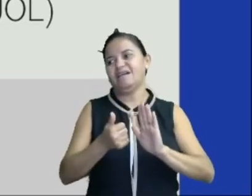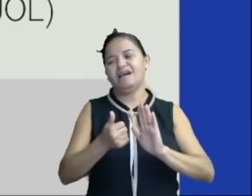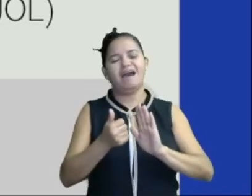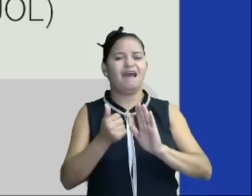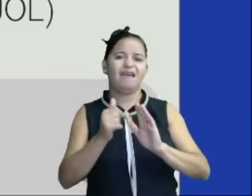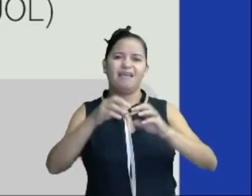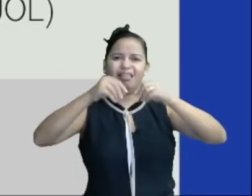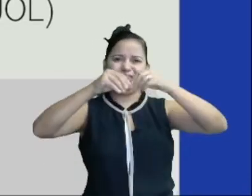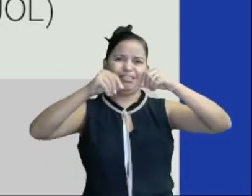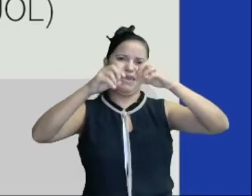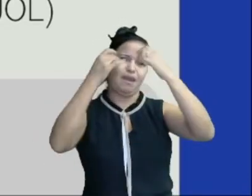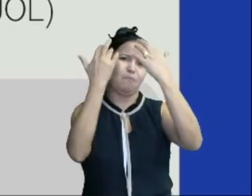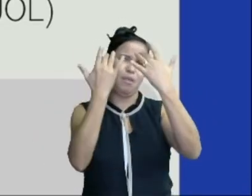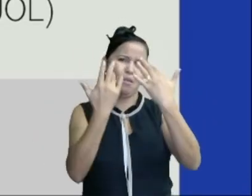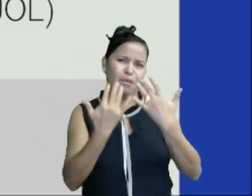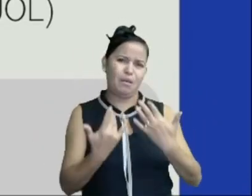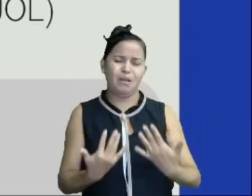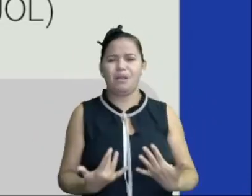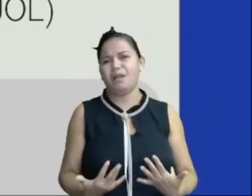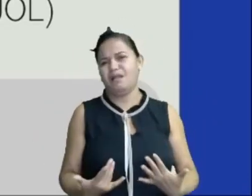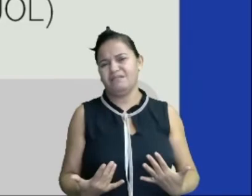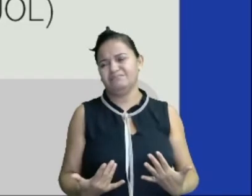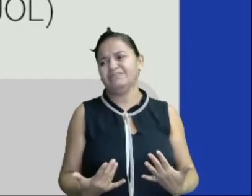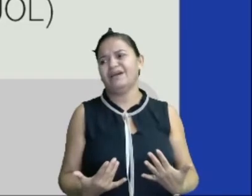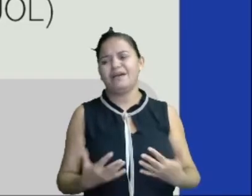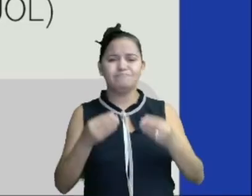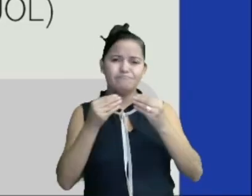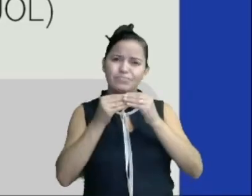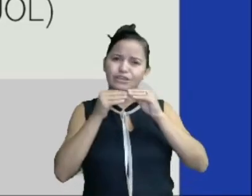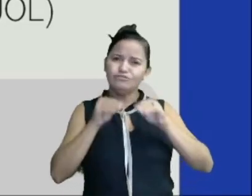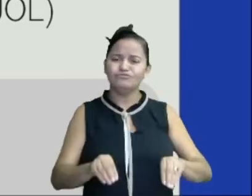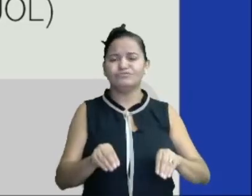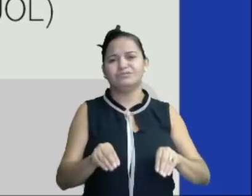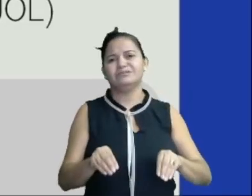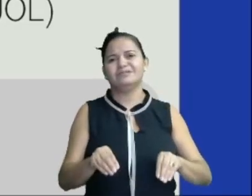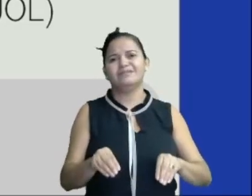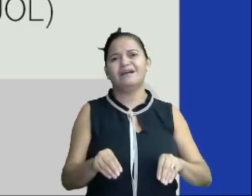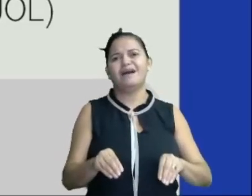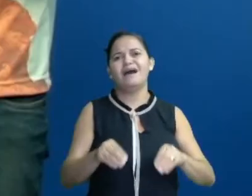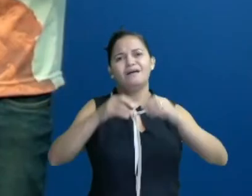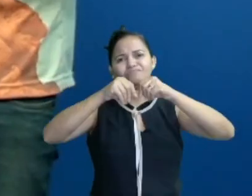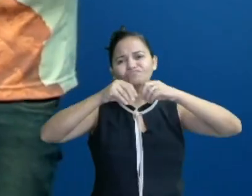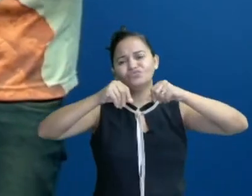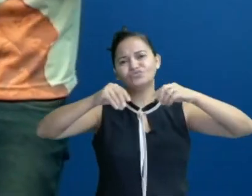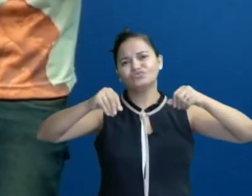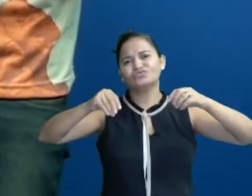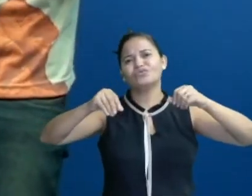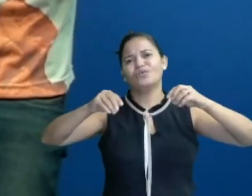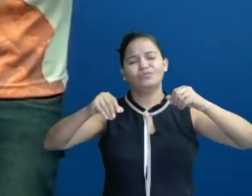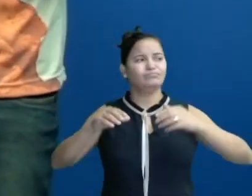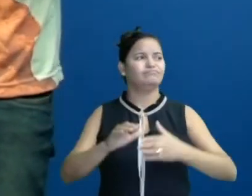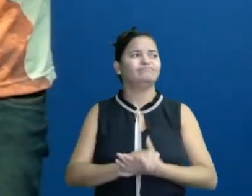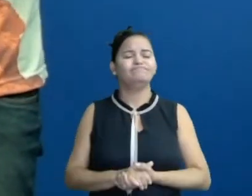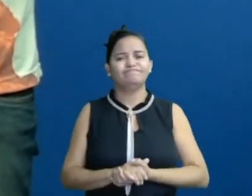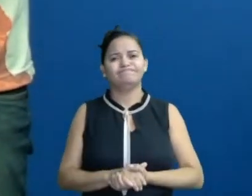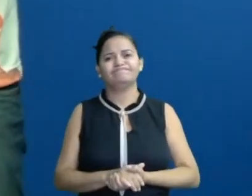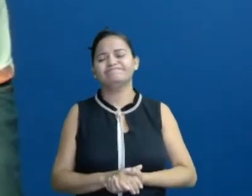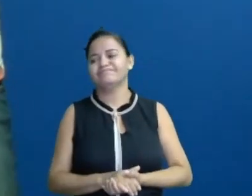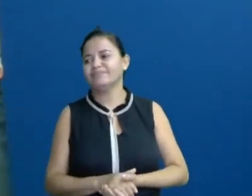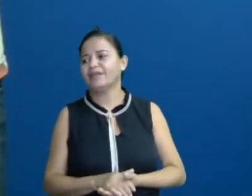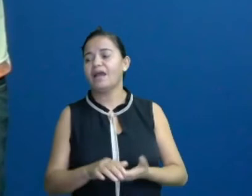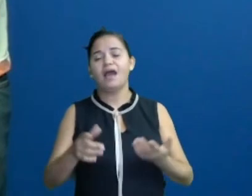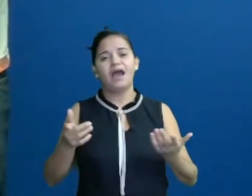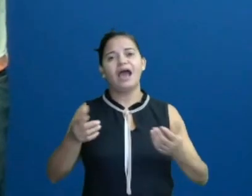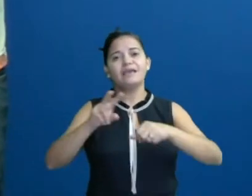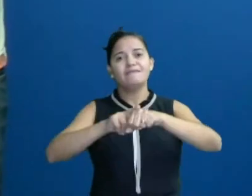estradas as raízes vão fazer com que aquele solo ele tenha de fato uma maior fixação,